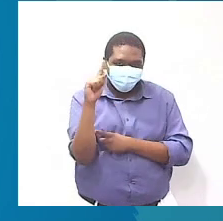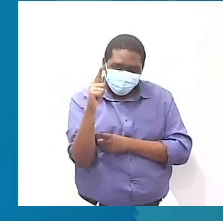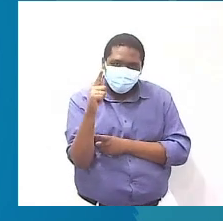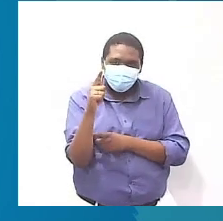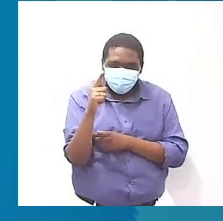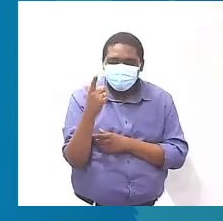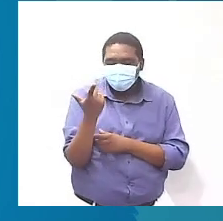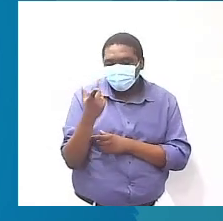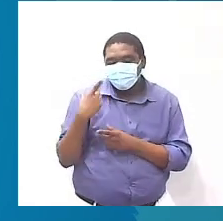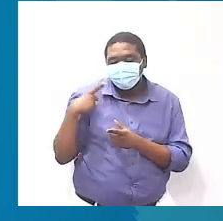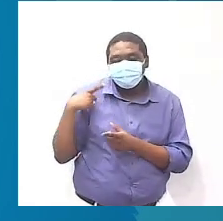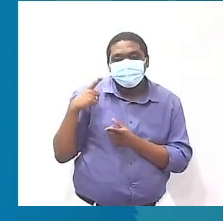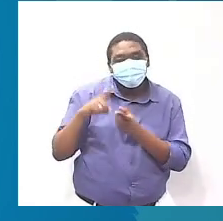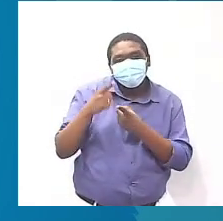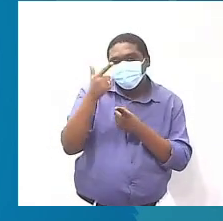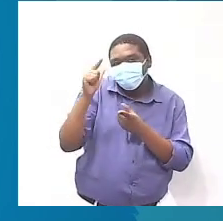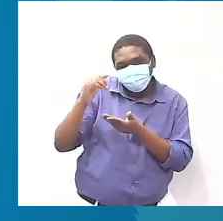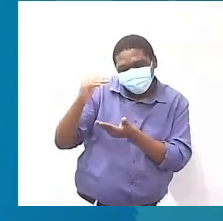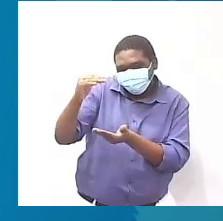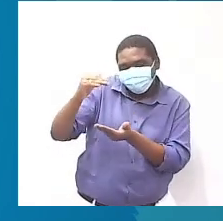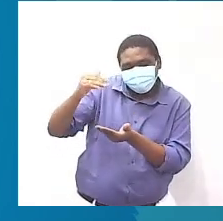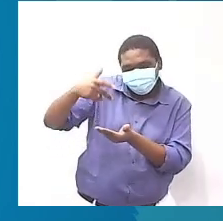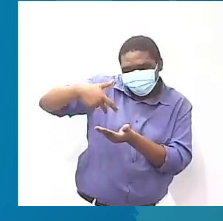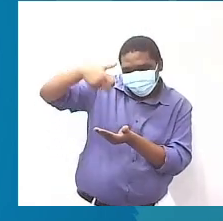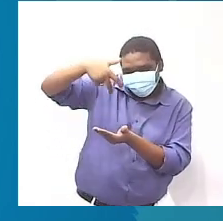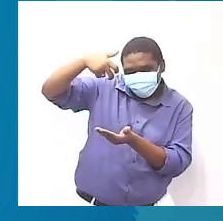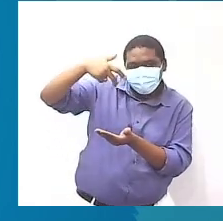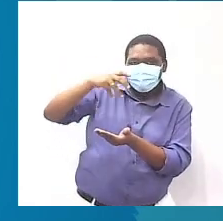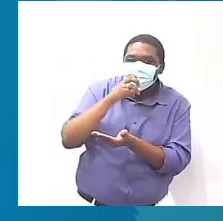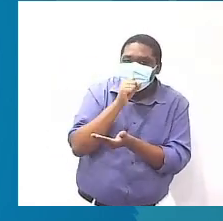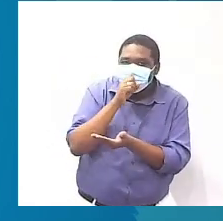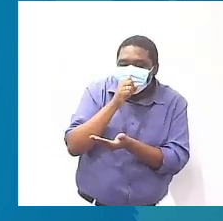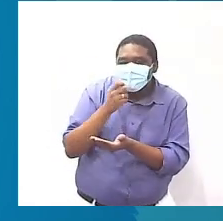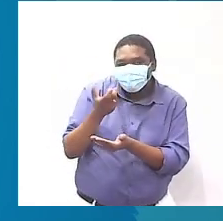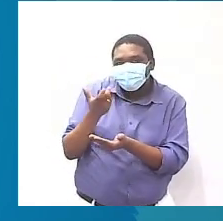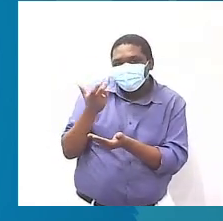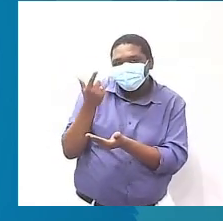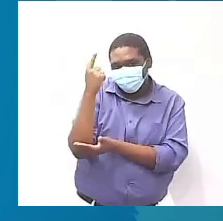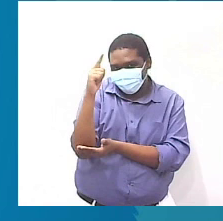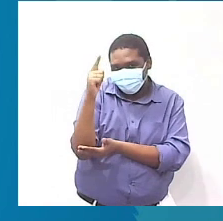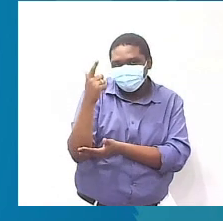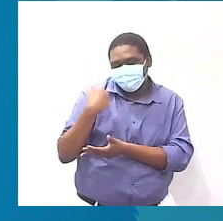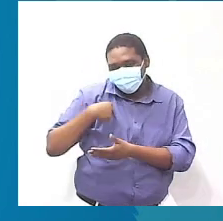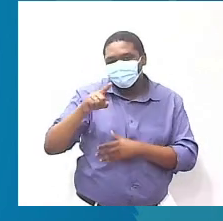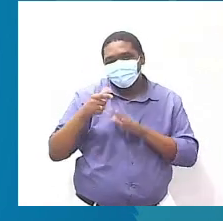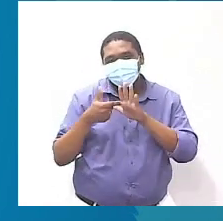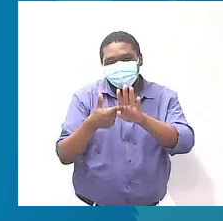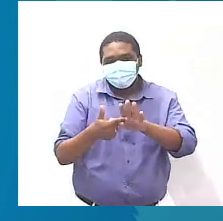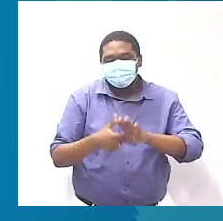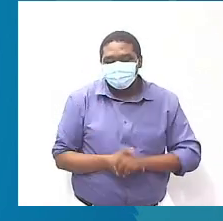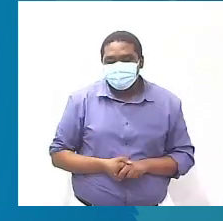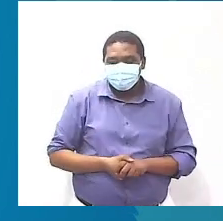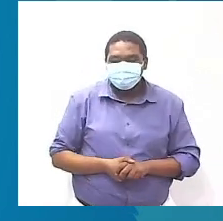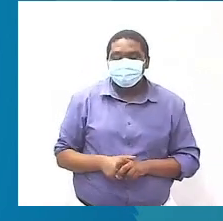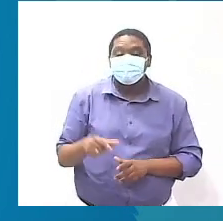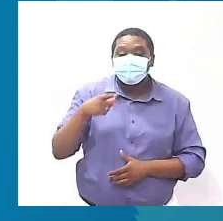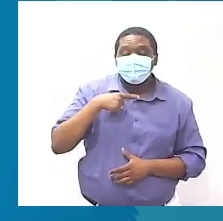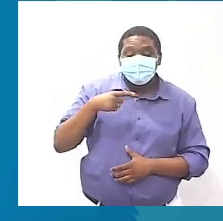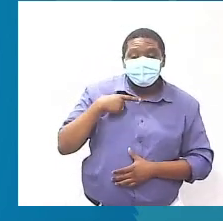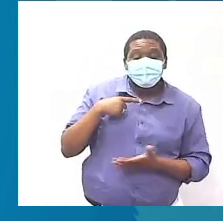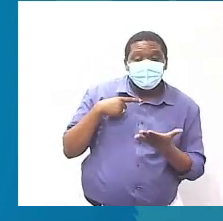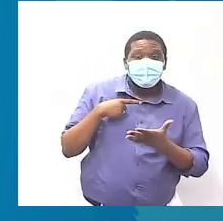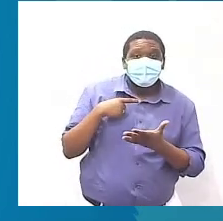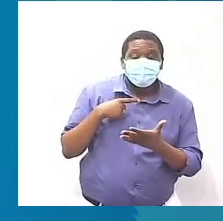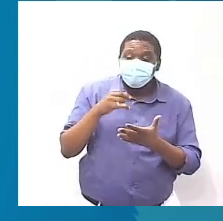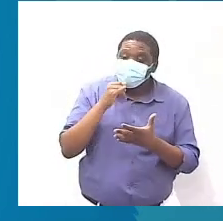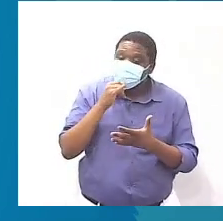um exemplo de uma outra embalagem, de outro refrigerante laranja aí, para vocês terem uma ideia. Então, vou te mostrar. Ó. Ele tem um espaço, você